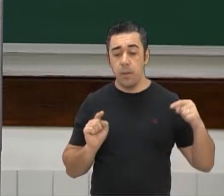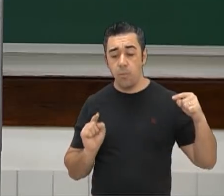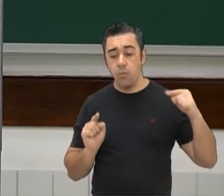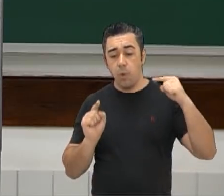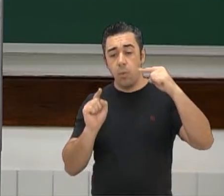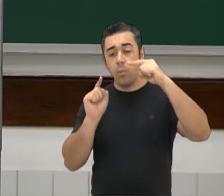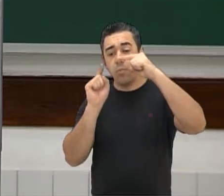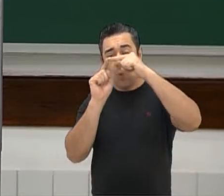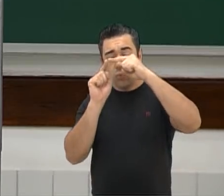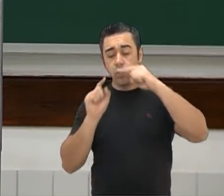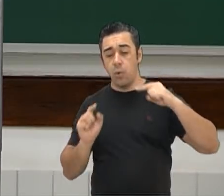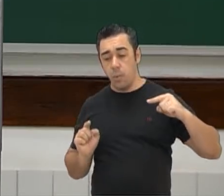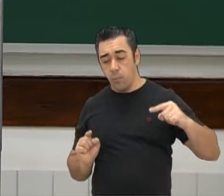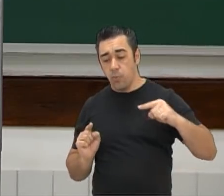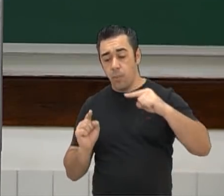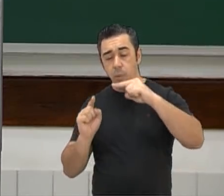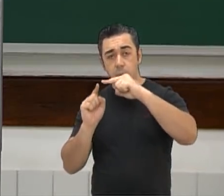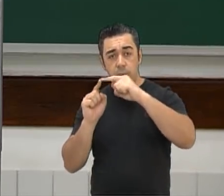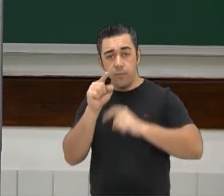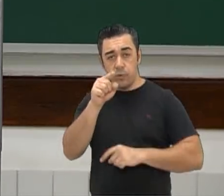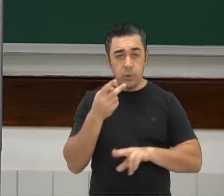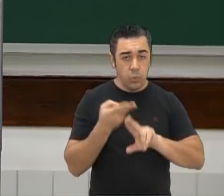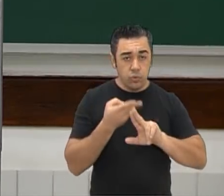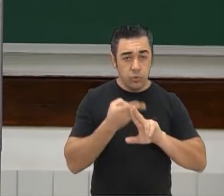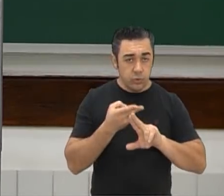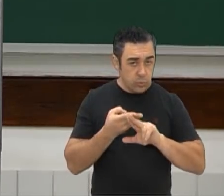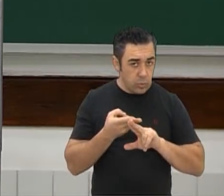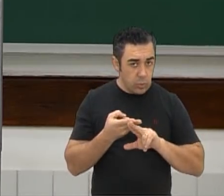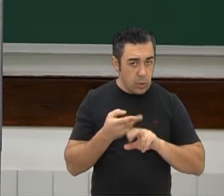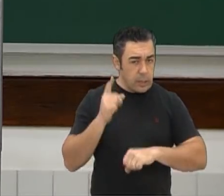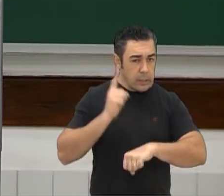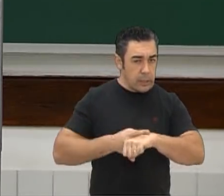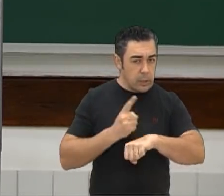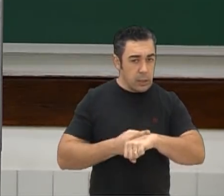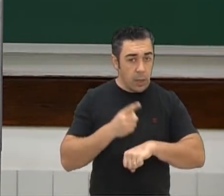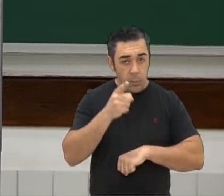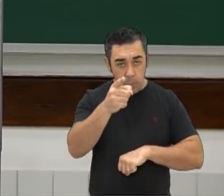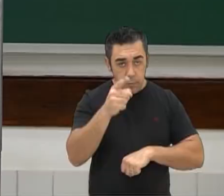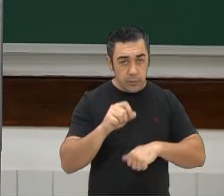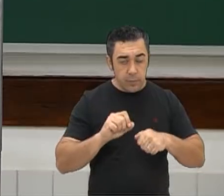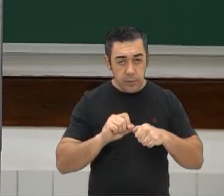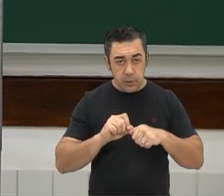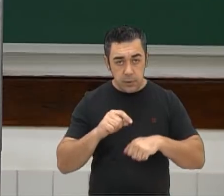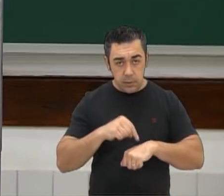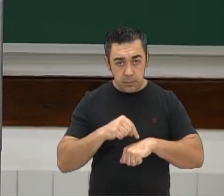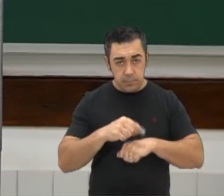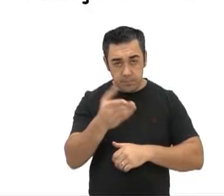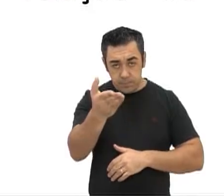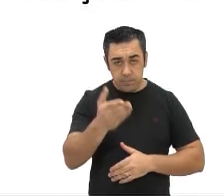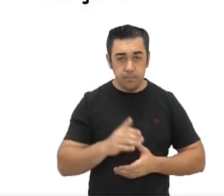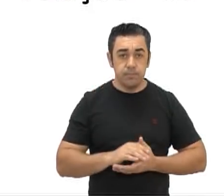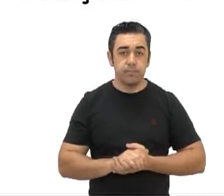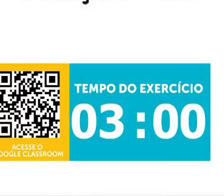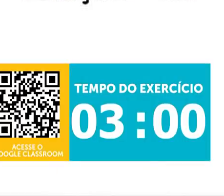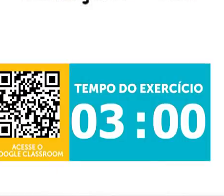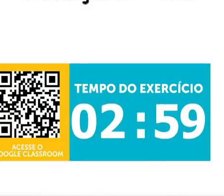você usou para completar a figura. Então, um tempo para vocês fazerem esse desenho.